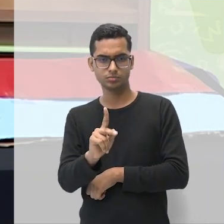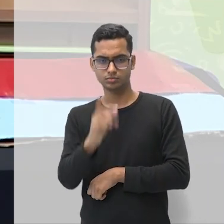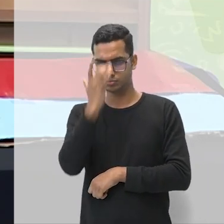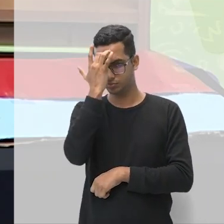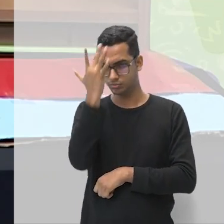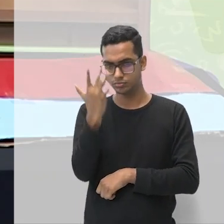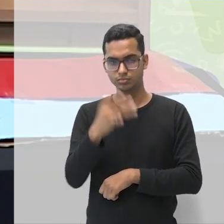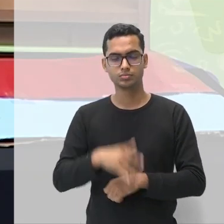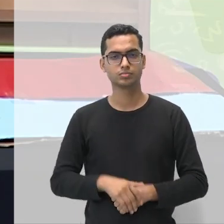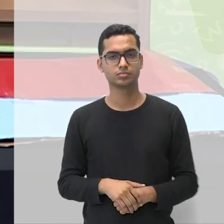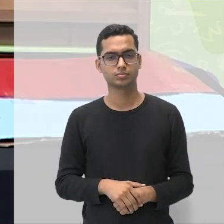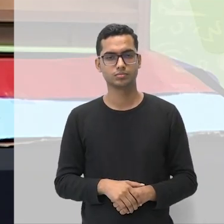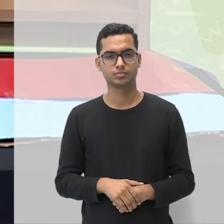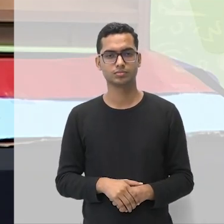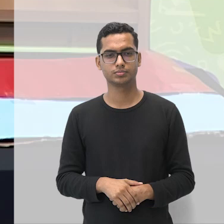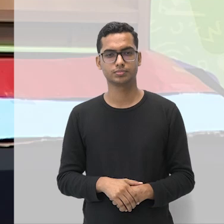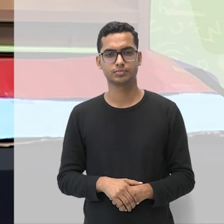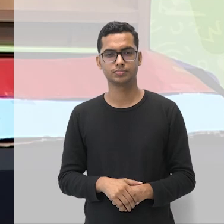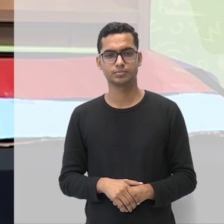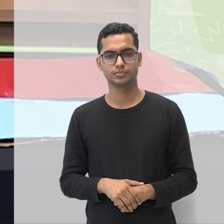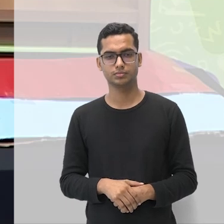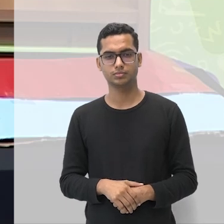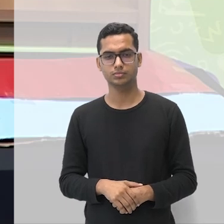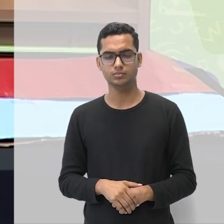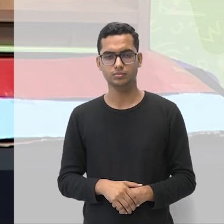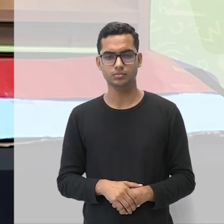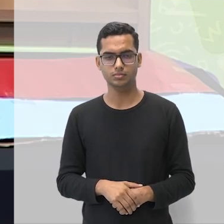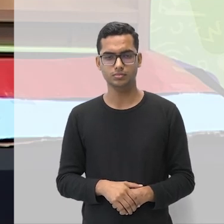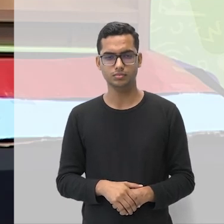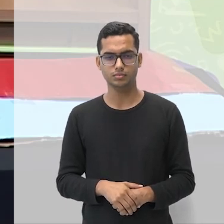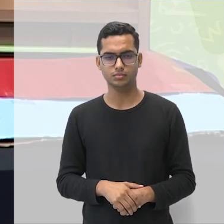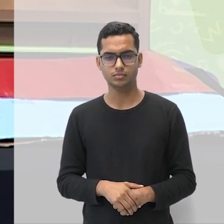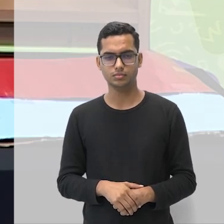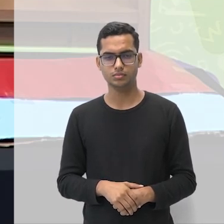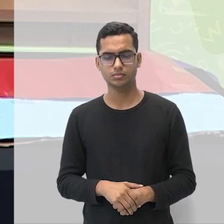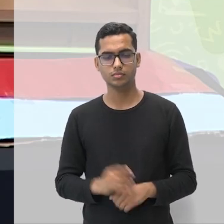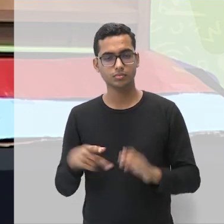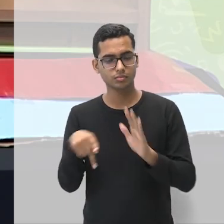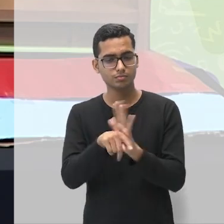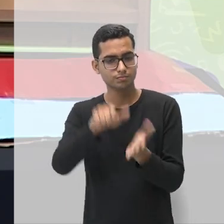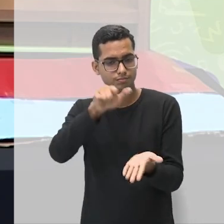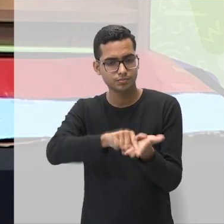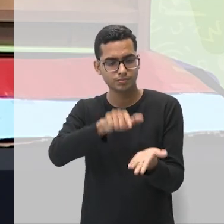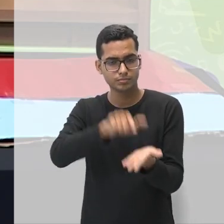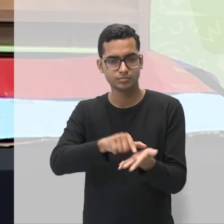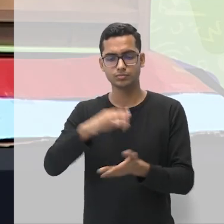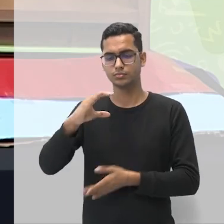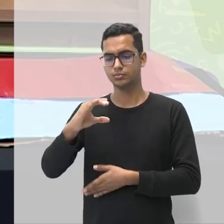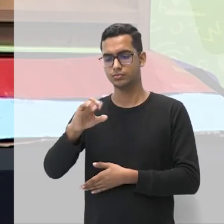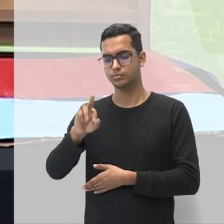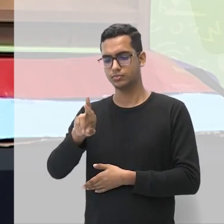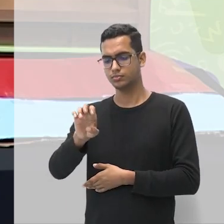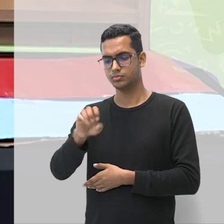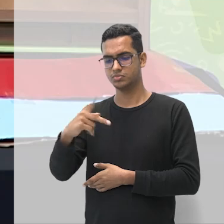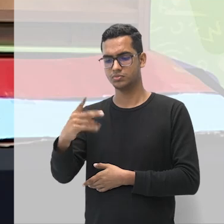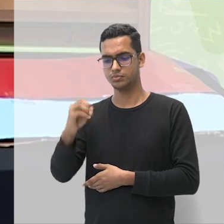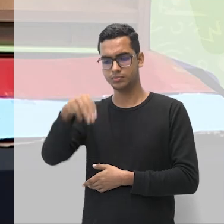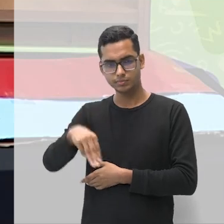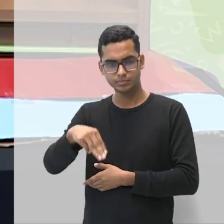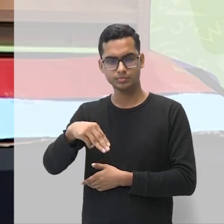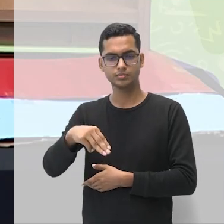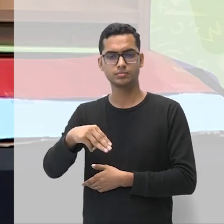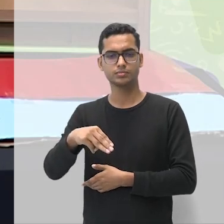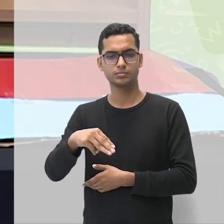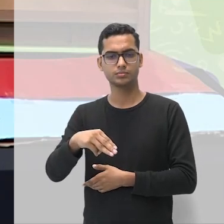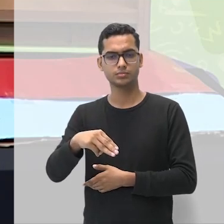Nós temos aqui, o nosso papel crepom, que eu já peguei aqui uma parte, certo?